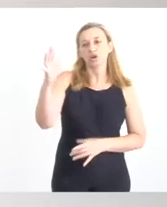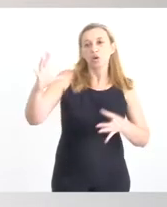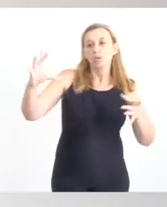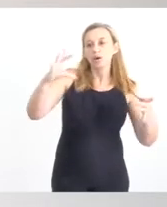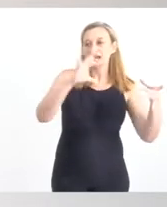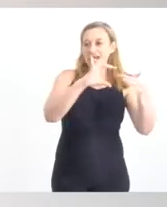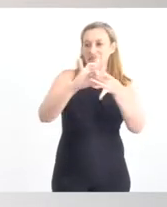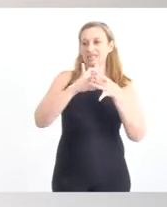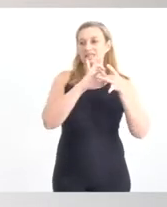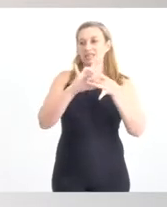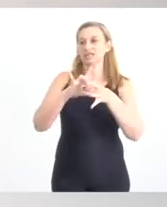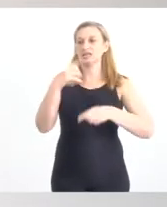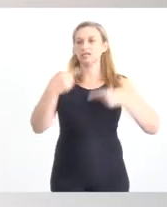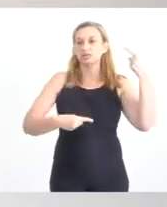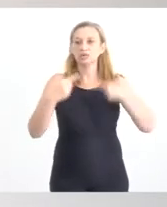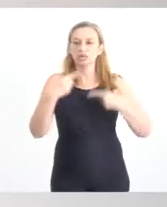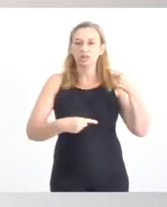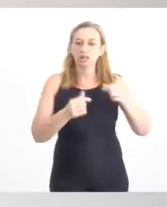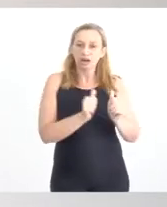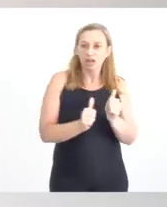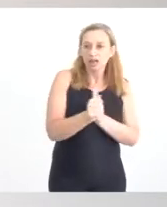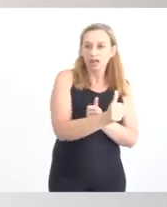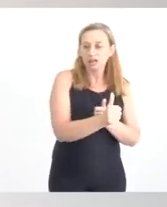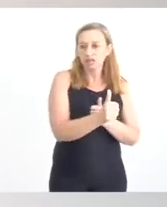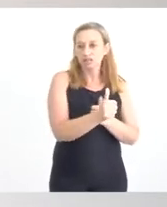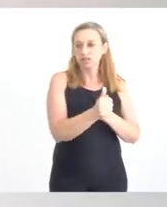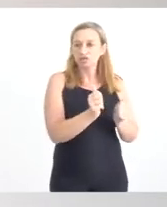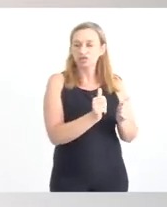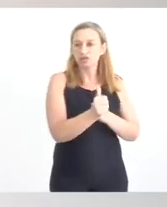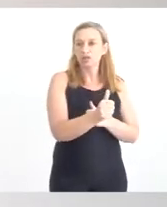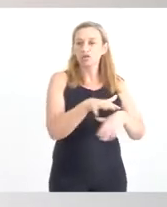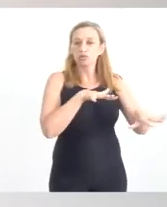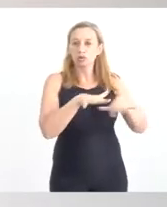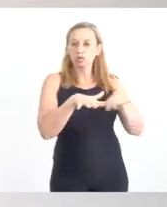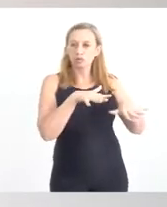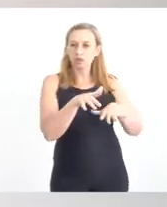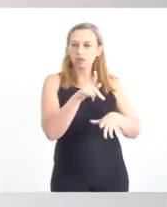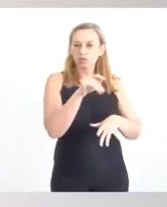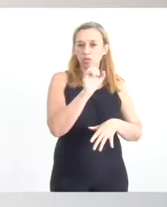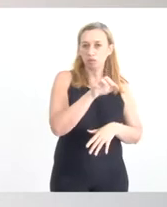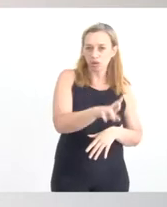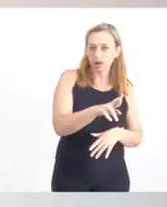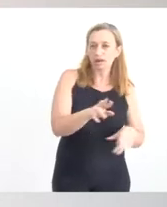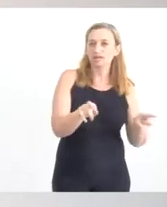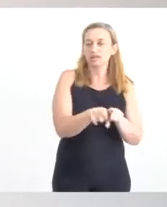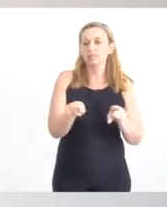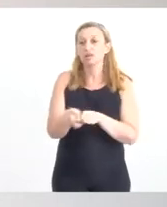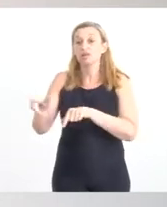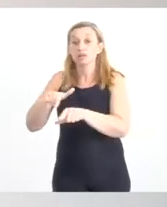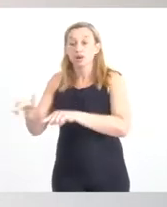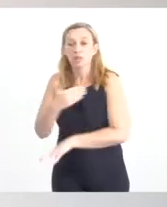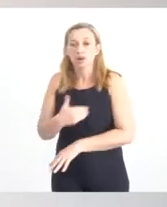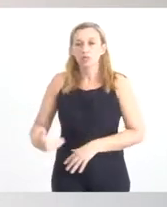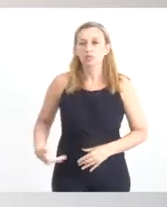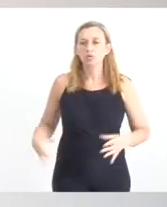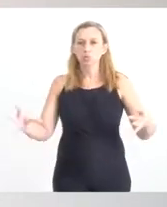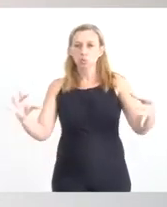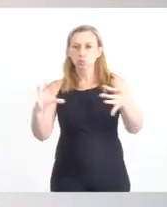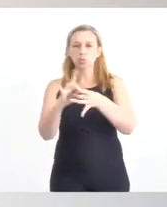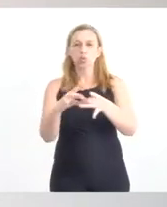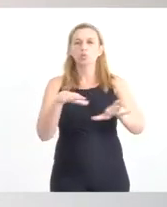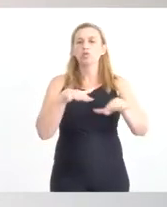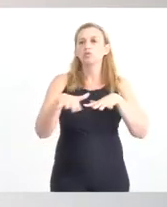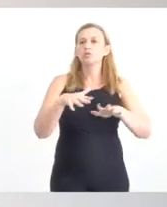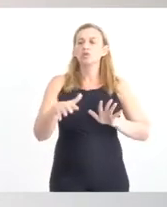aliança política entre as linhas de frente do movimento popular e as linhas de frente do serviço público isso porque o movimento